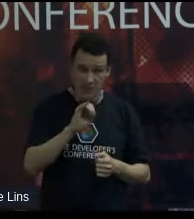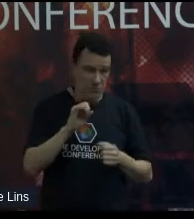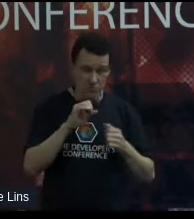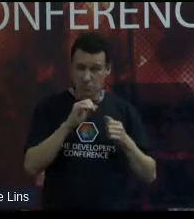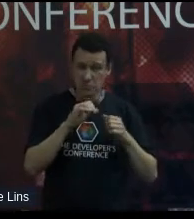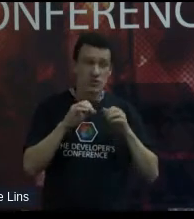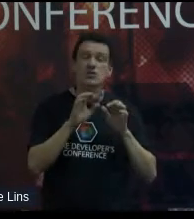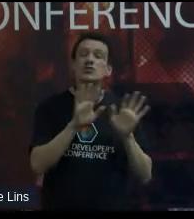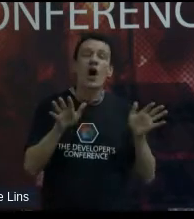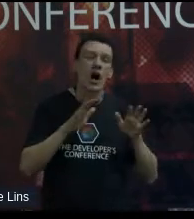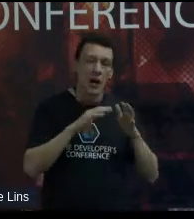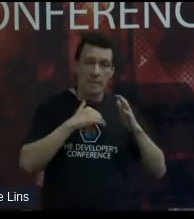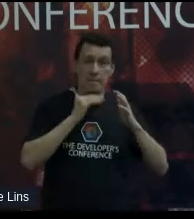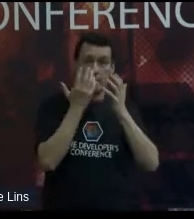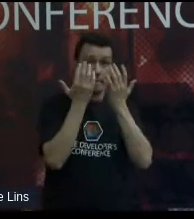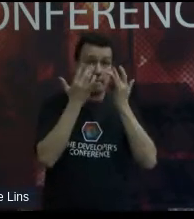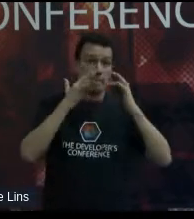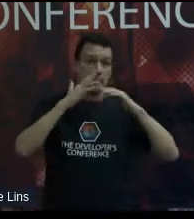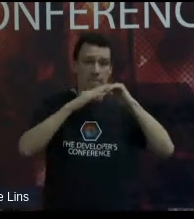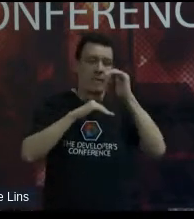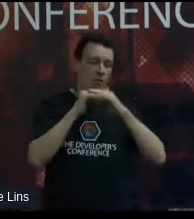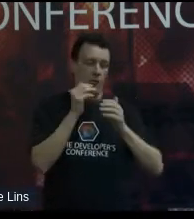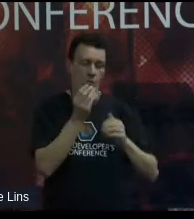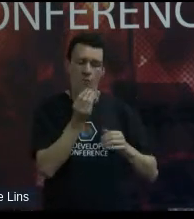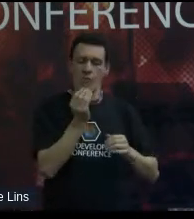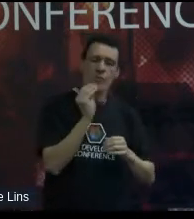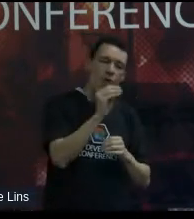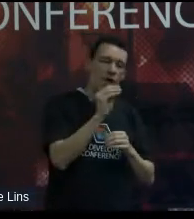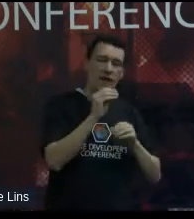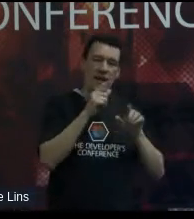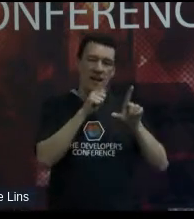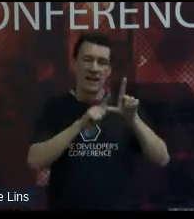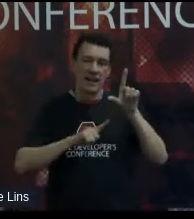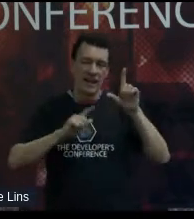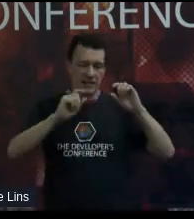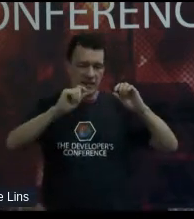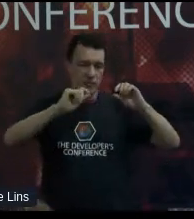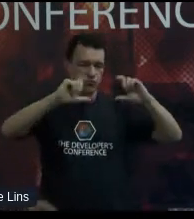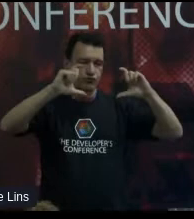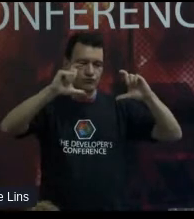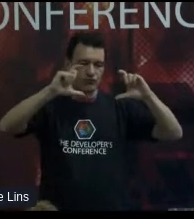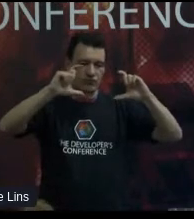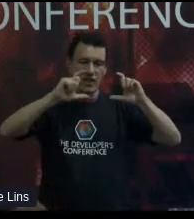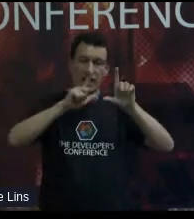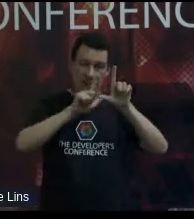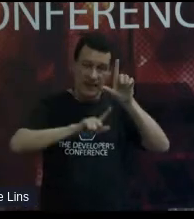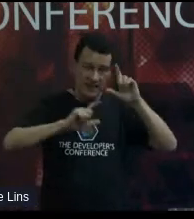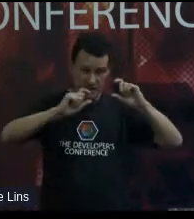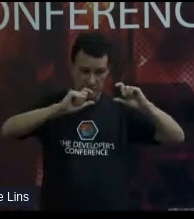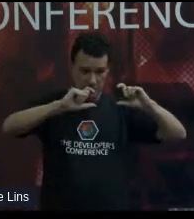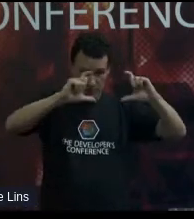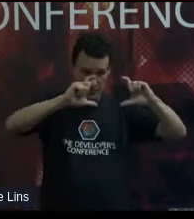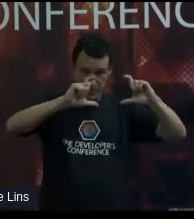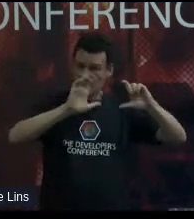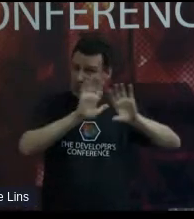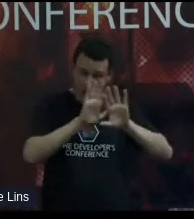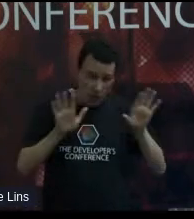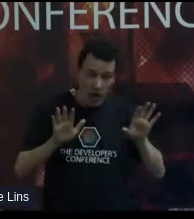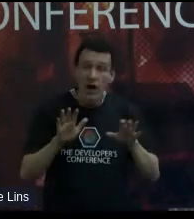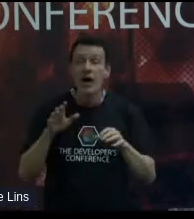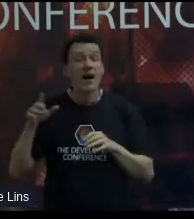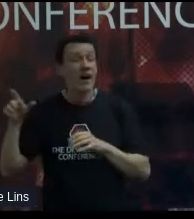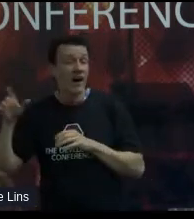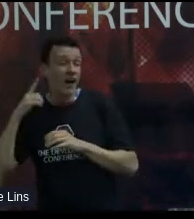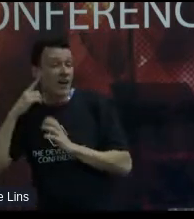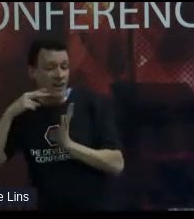Montar hierarquicamente as informações visuais é muito mais difícil, né? Com certeza absoluta. Então é isso,